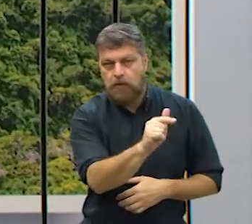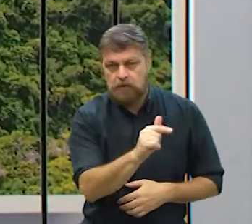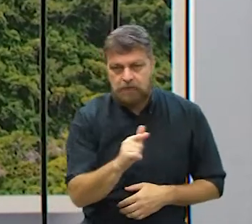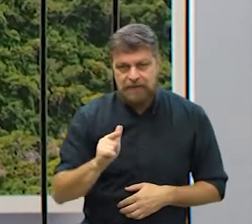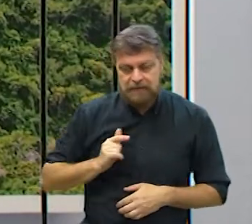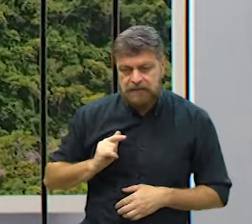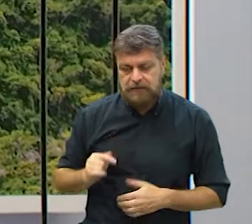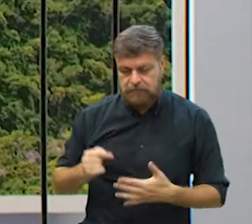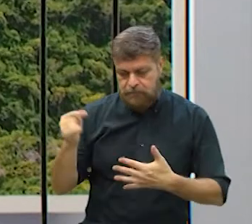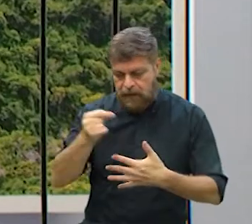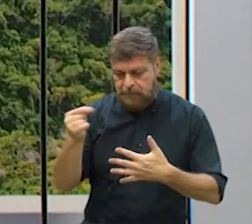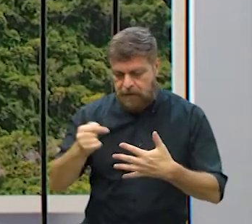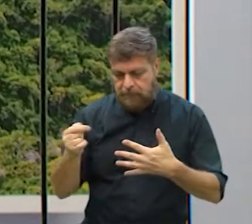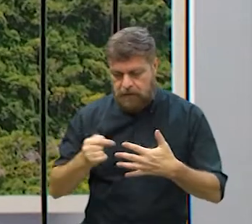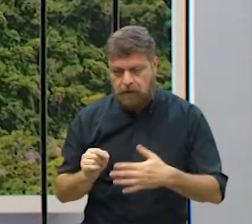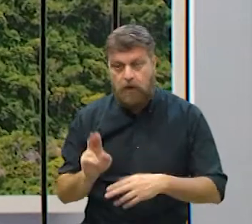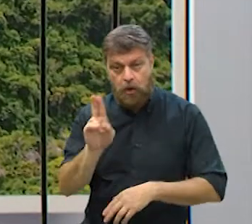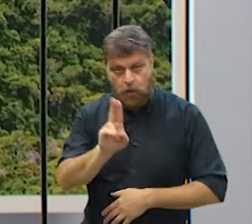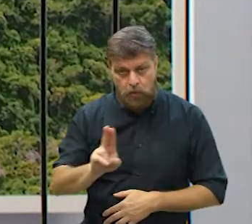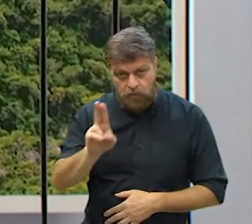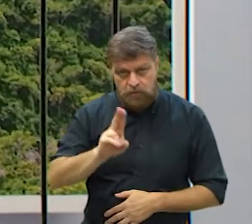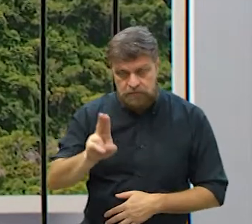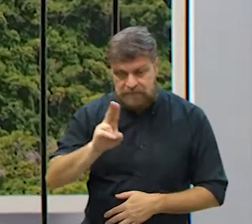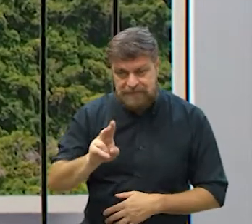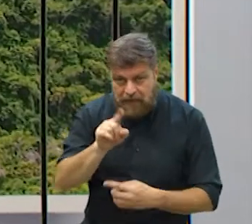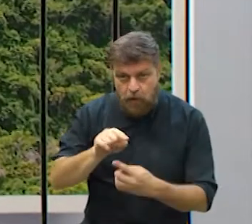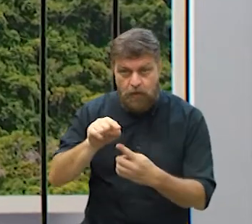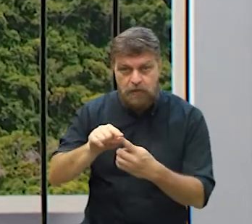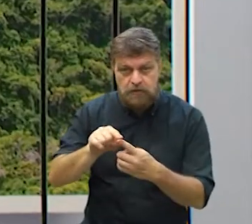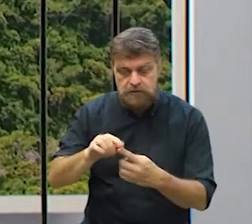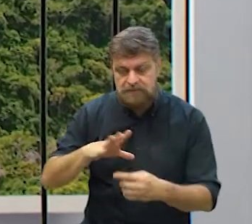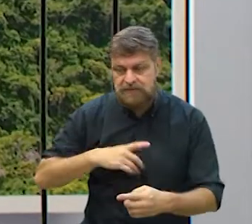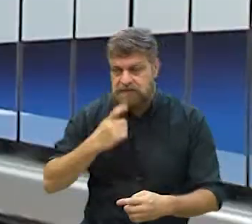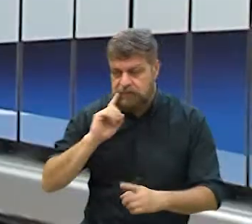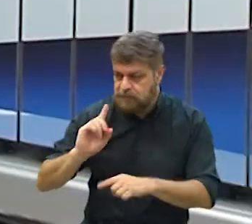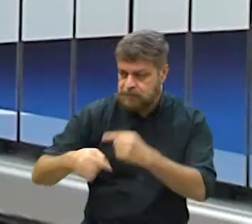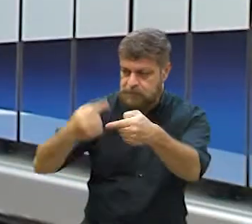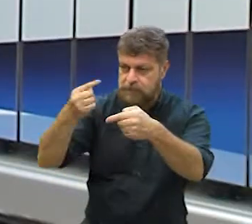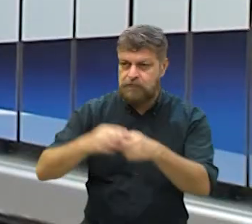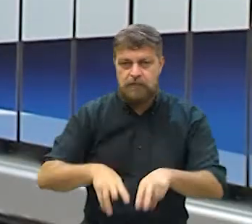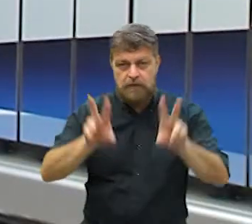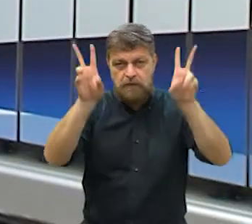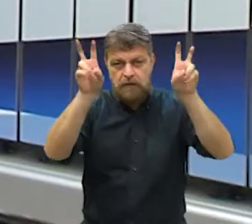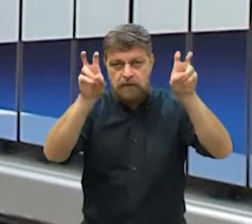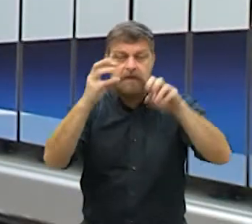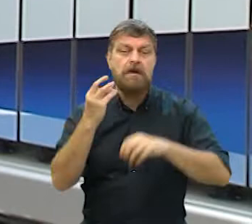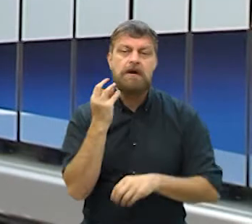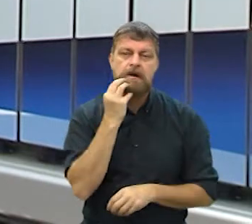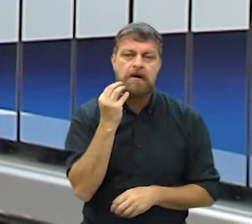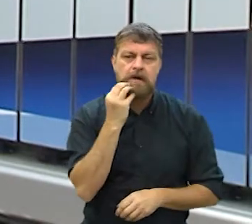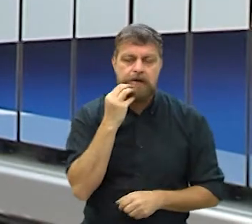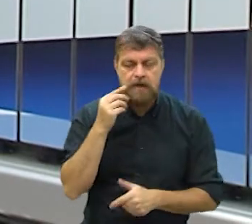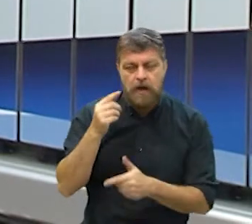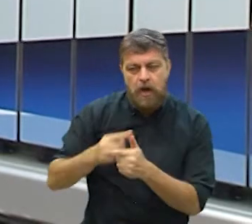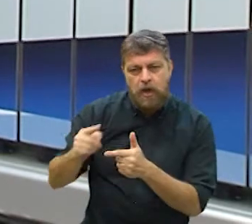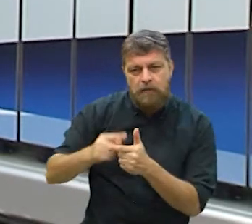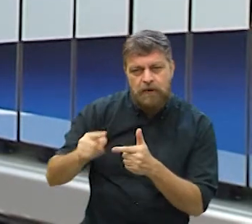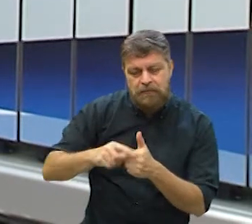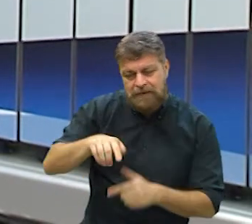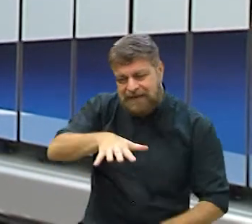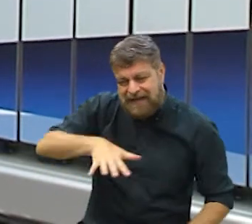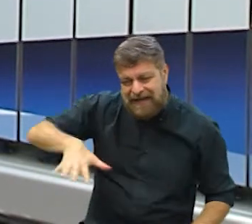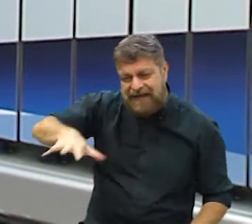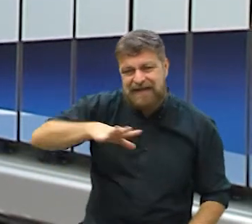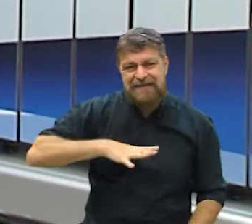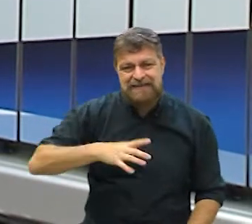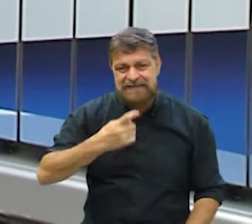Mas usar todas as ferramentas que nós tivermos para o progresso de Campinas. Sobre este assunto, vereador Igor Diego, este problema